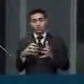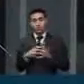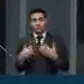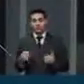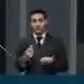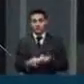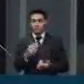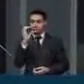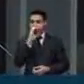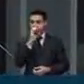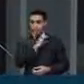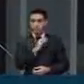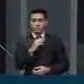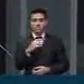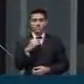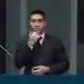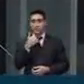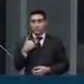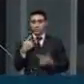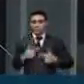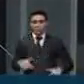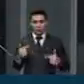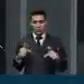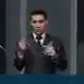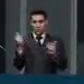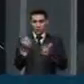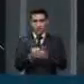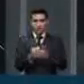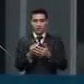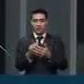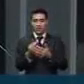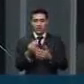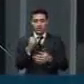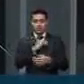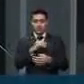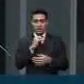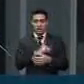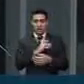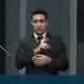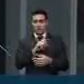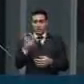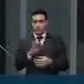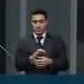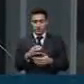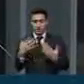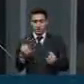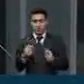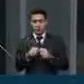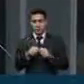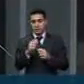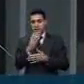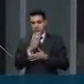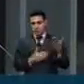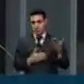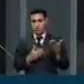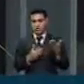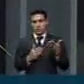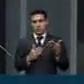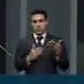momento e colocou: olha, nós não temos condição de pagar essa folha em dia, inteira, vamos fazer aqui uma divisão, parcelar